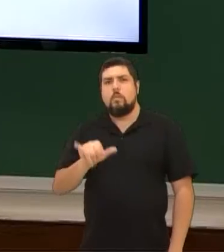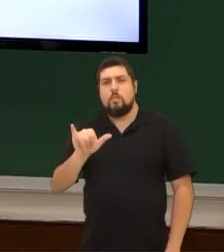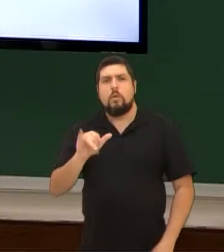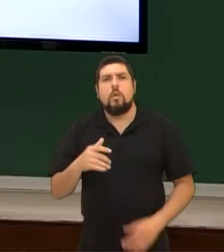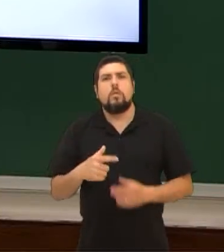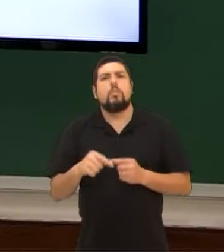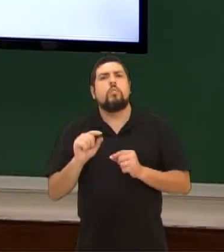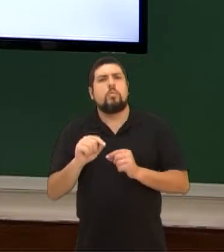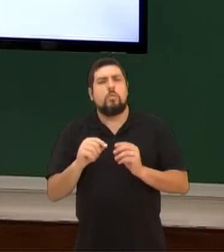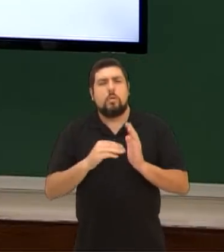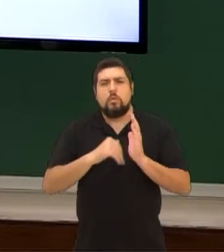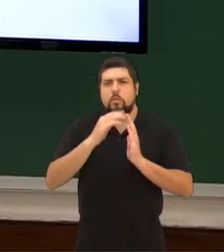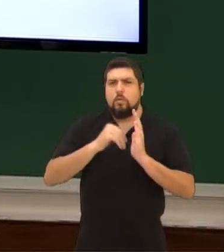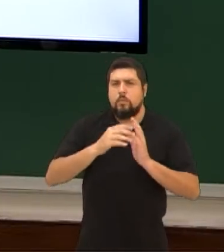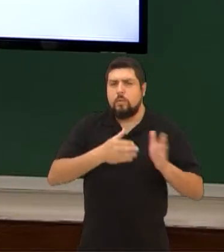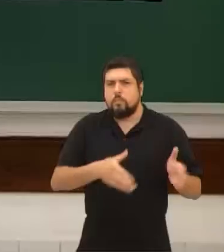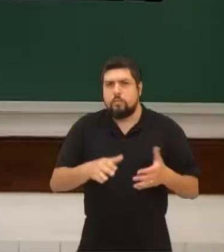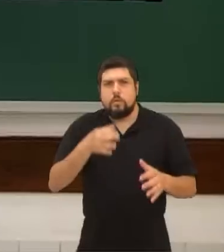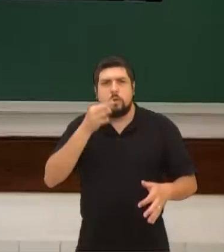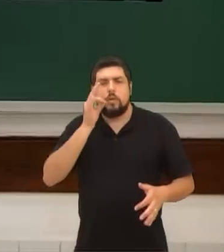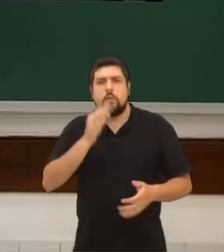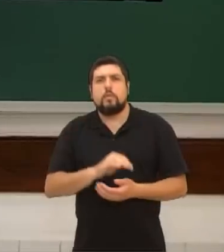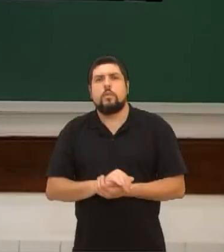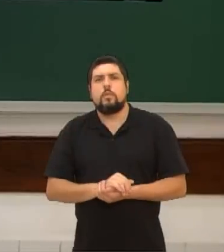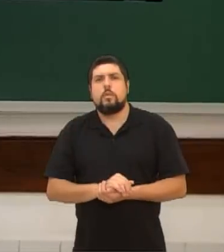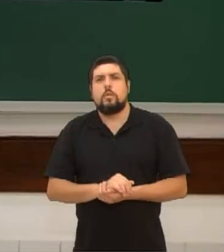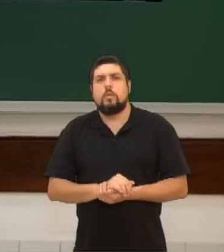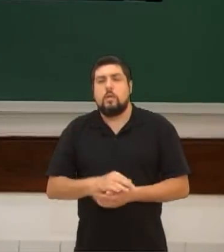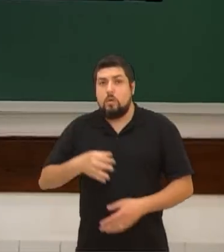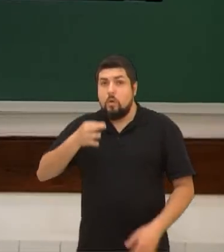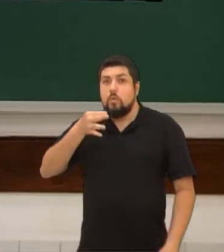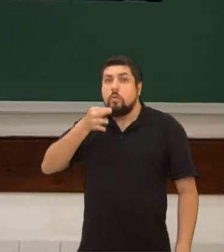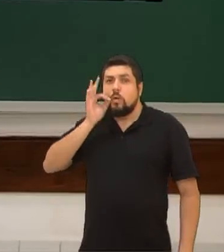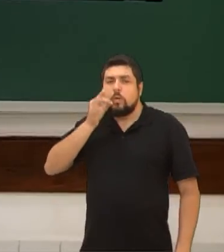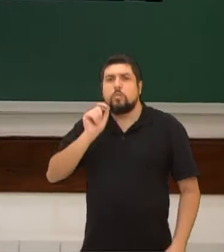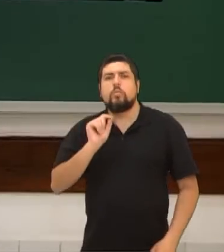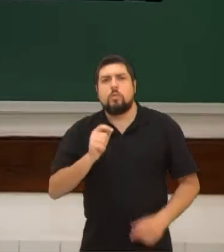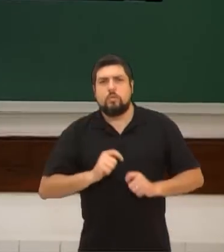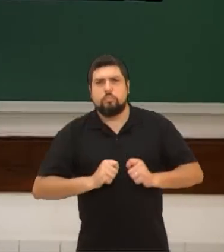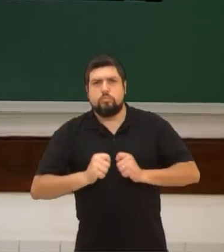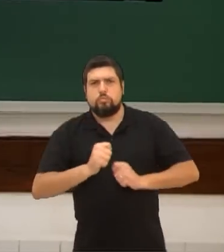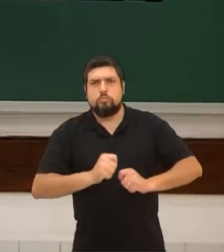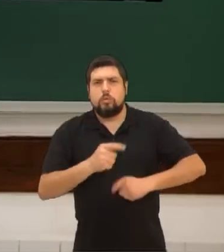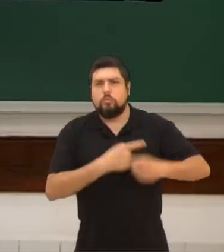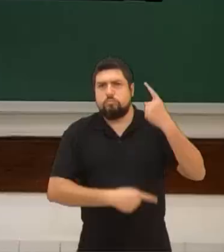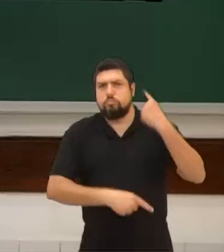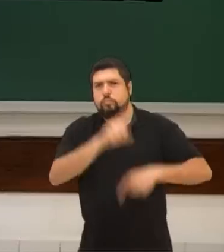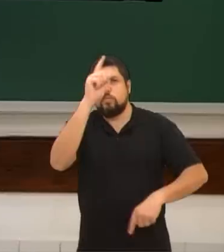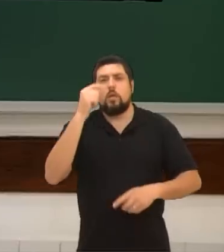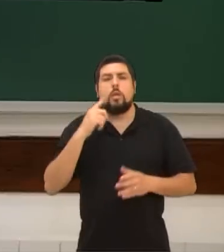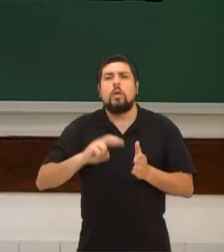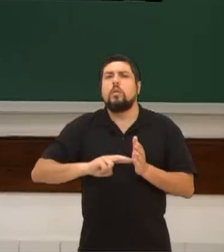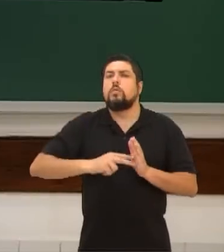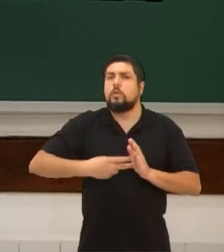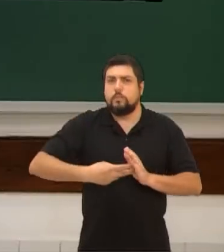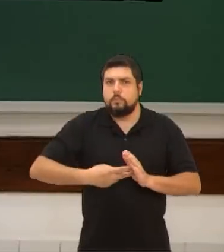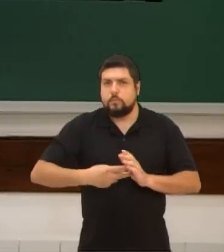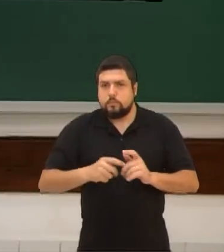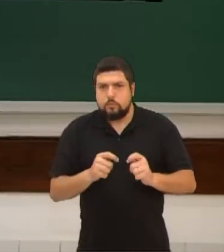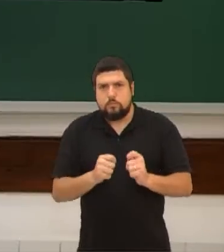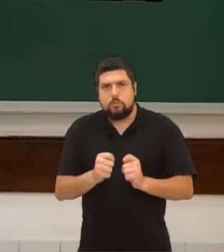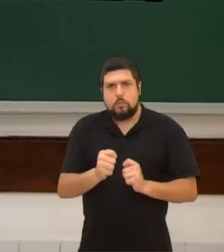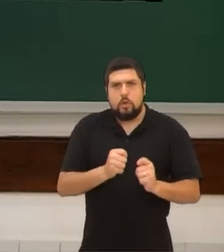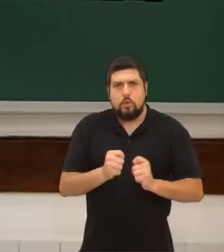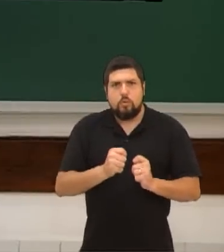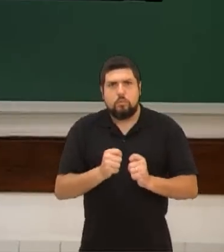importante no estado de São Paulo. O café ele vai dinamizar a nossa economia, isso significa dizer que ele vai tornar a economia do